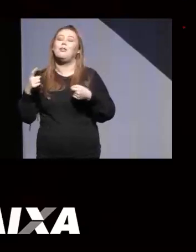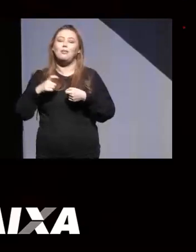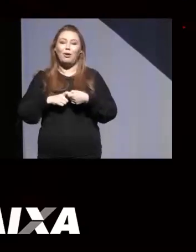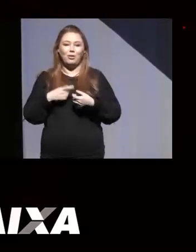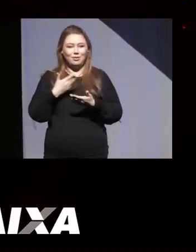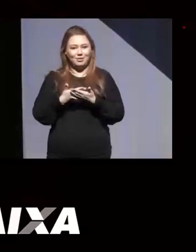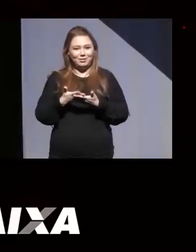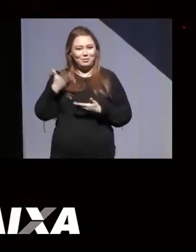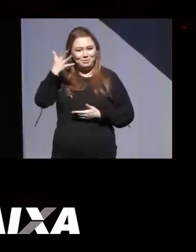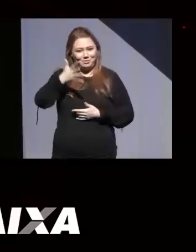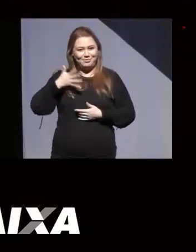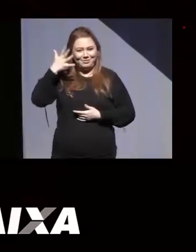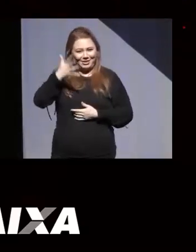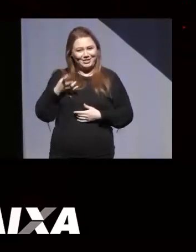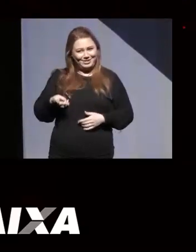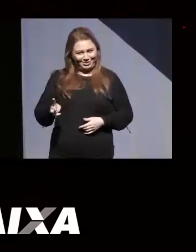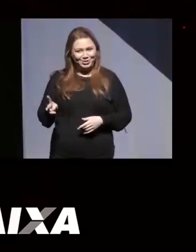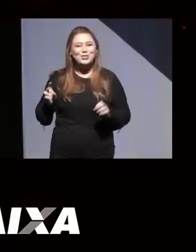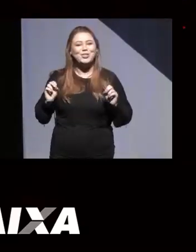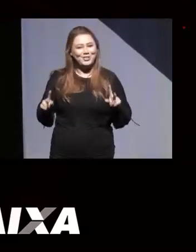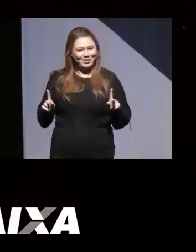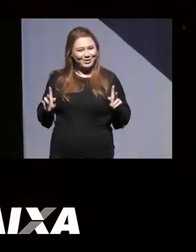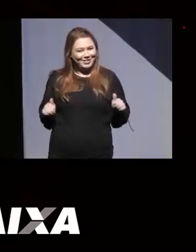termino a palestra.